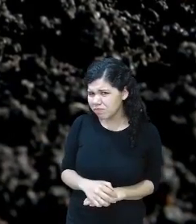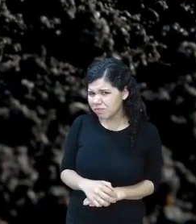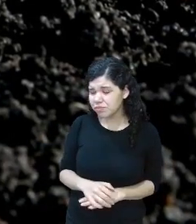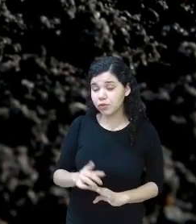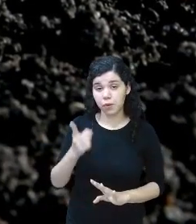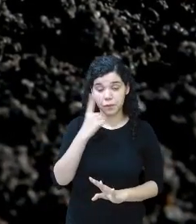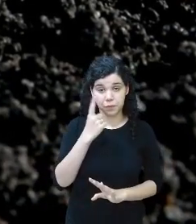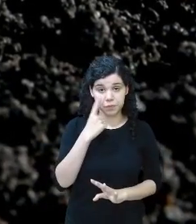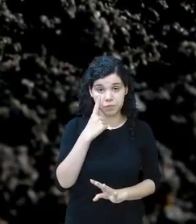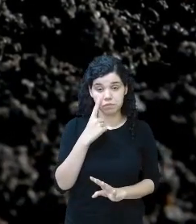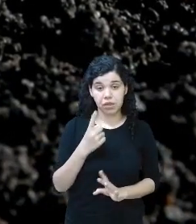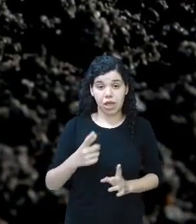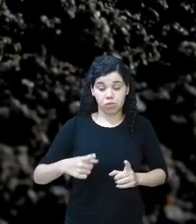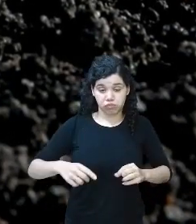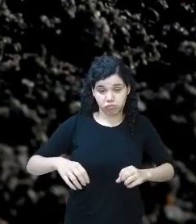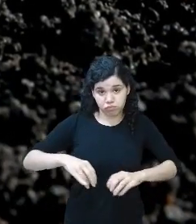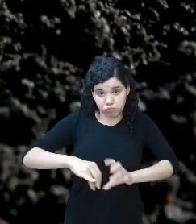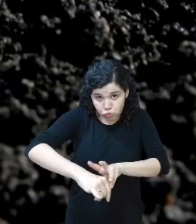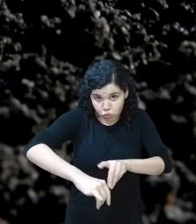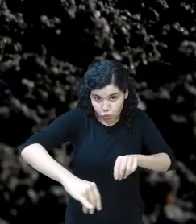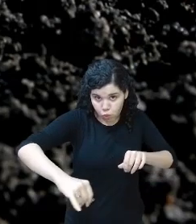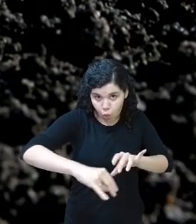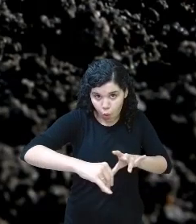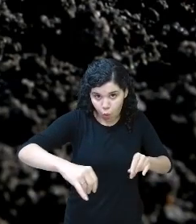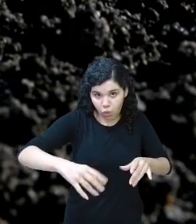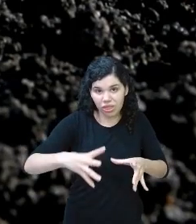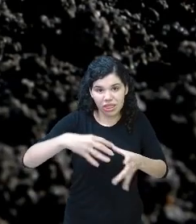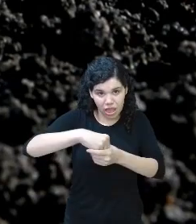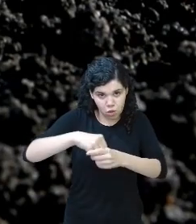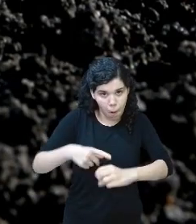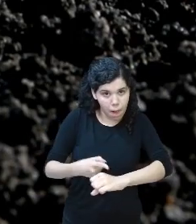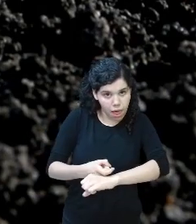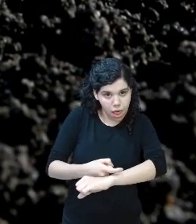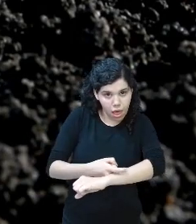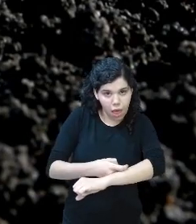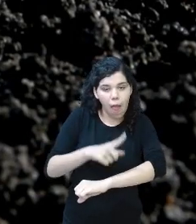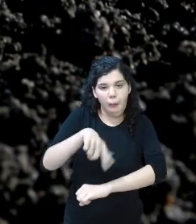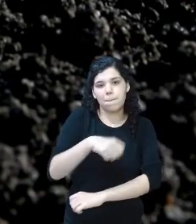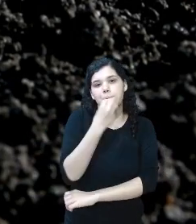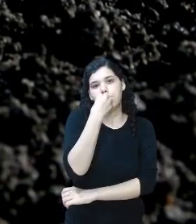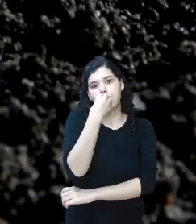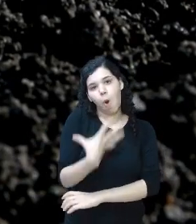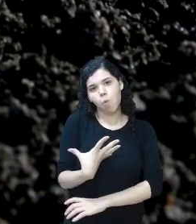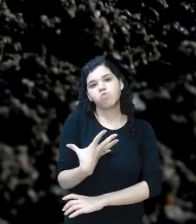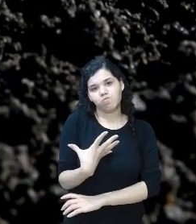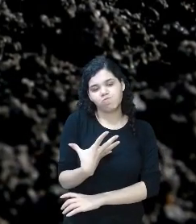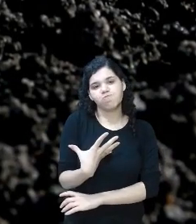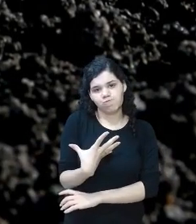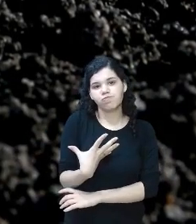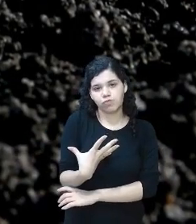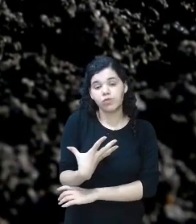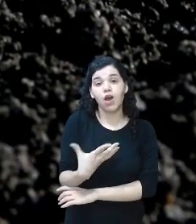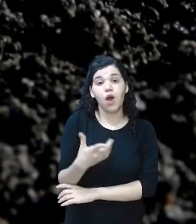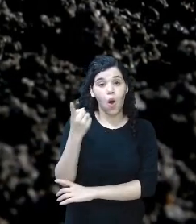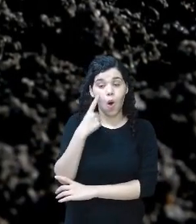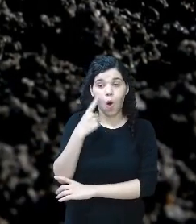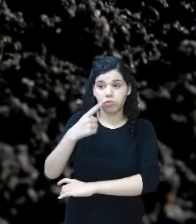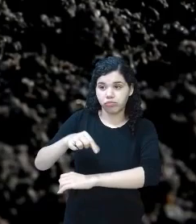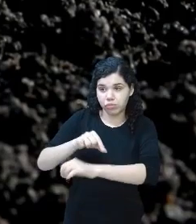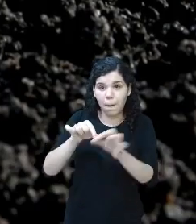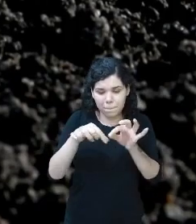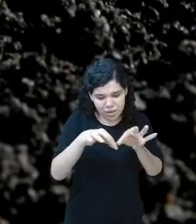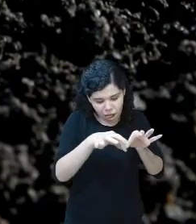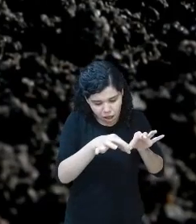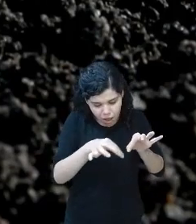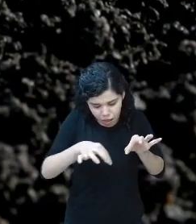Normalmente, quando o solo ele possui minhocas, é porque é um solo fértil. Esses movimentos, esses canais